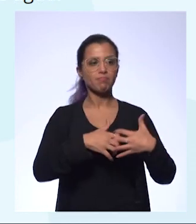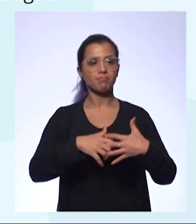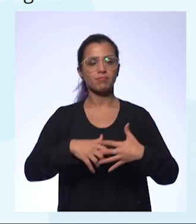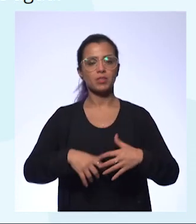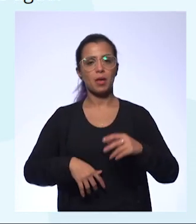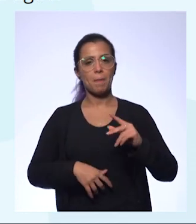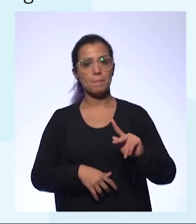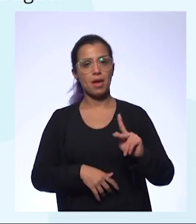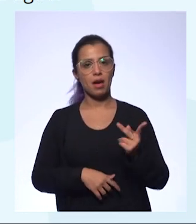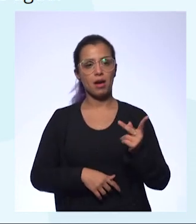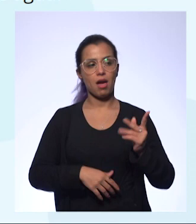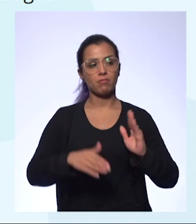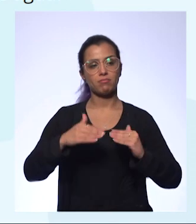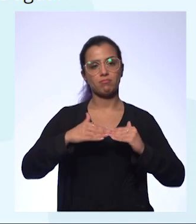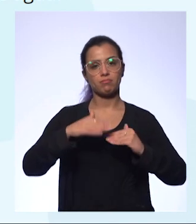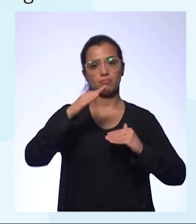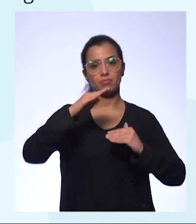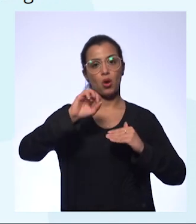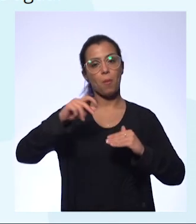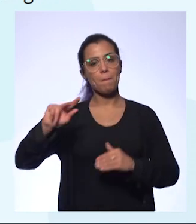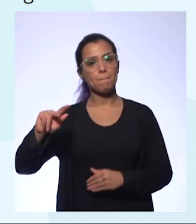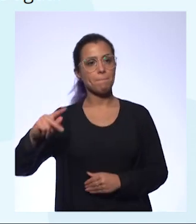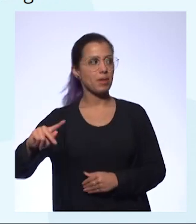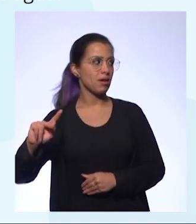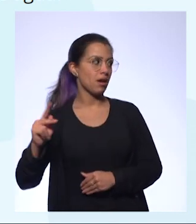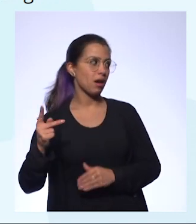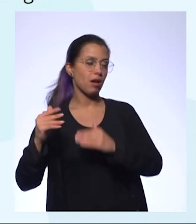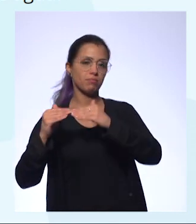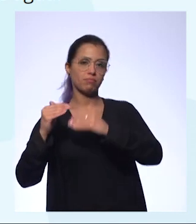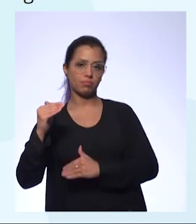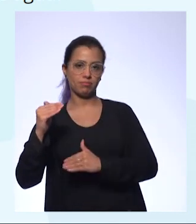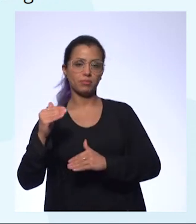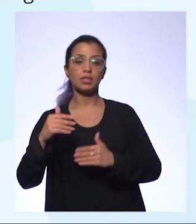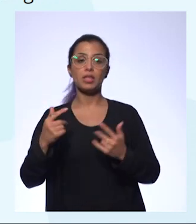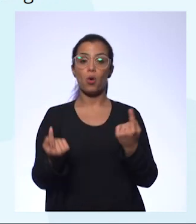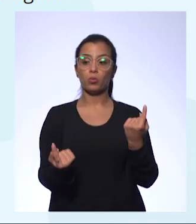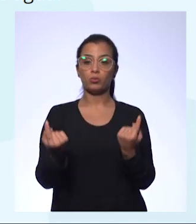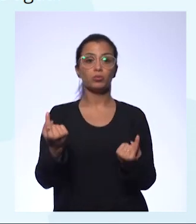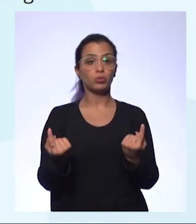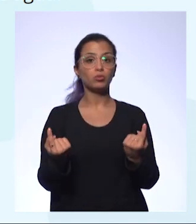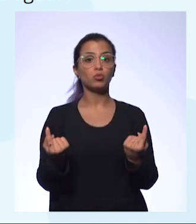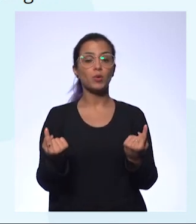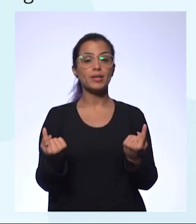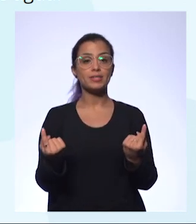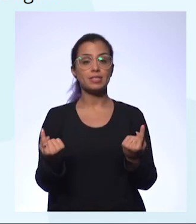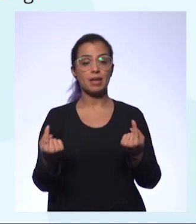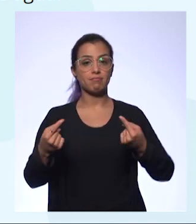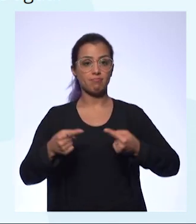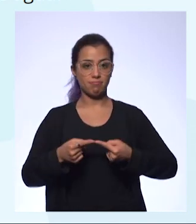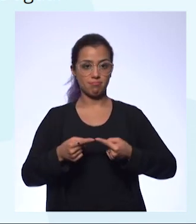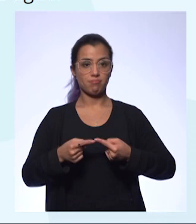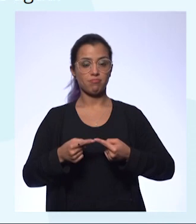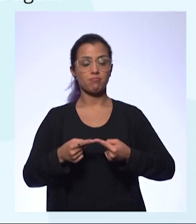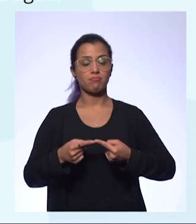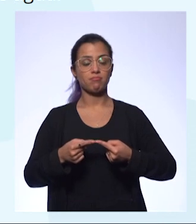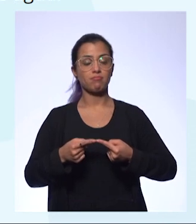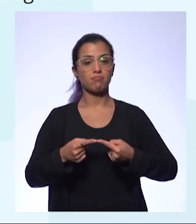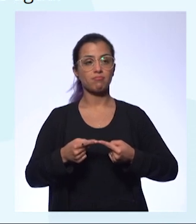acima de 7, maior que 7, né? Então, quando eu tenho essas duas componentes, né, esses